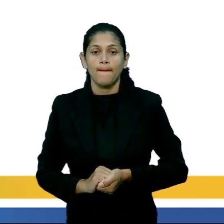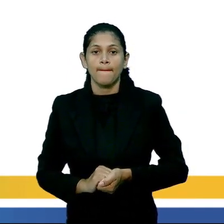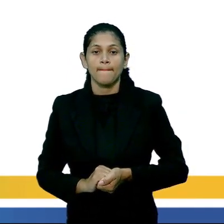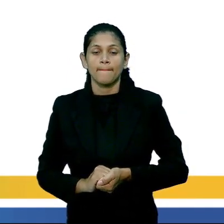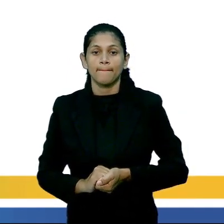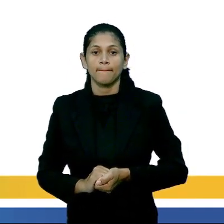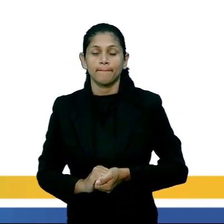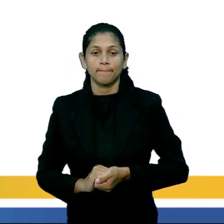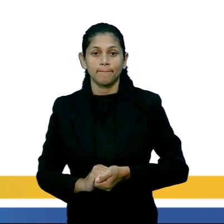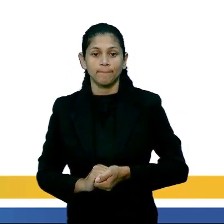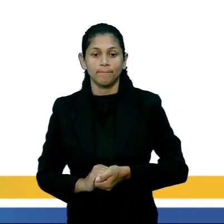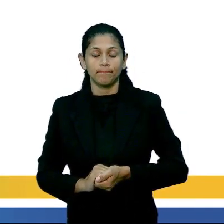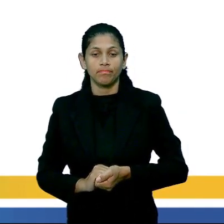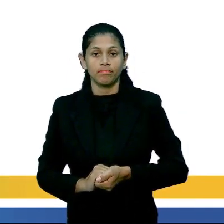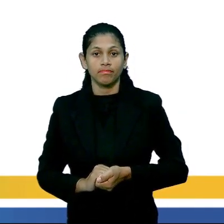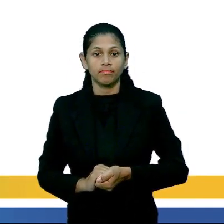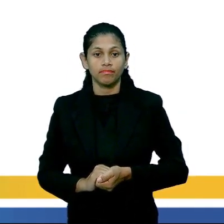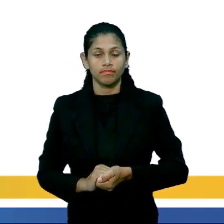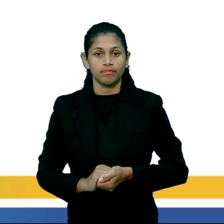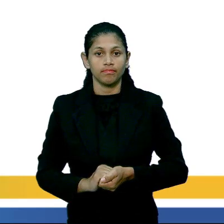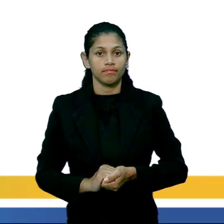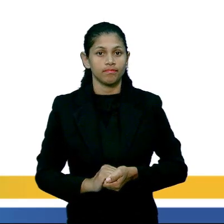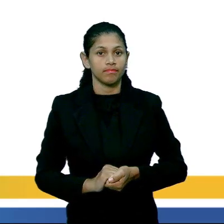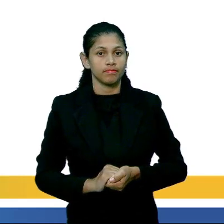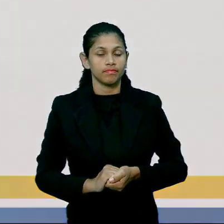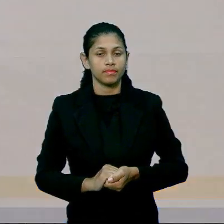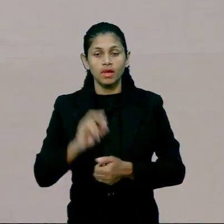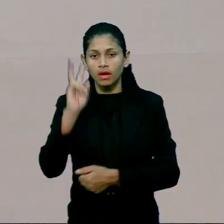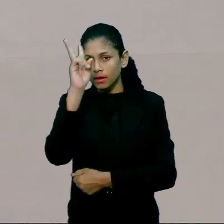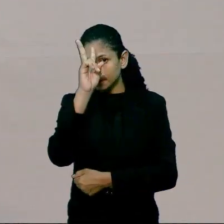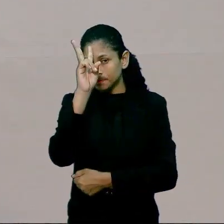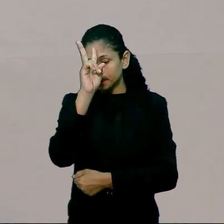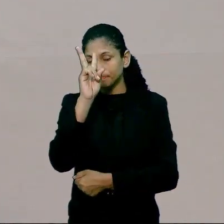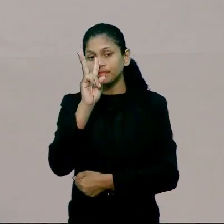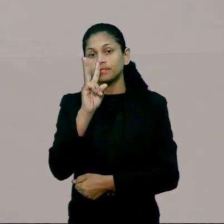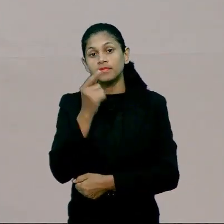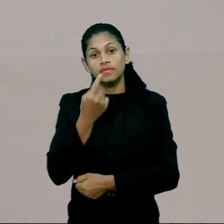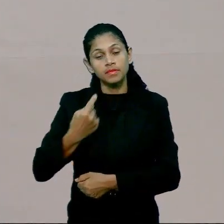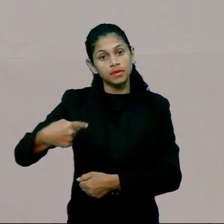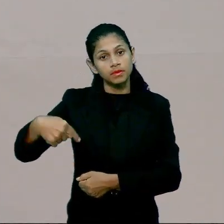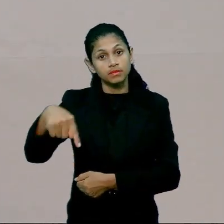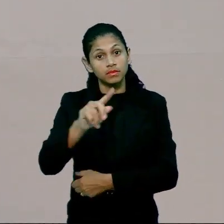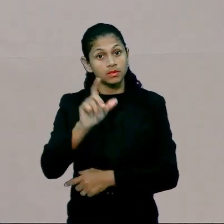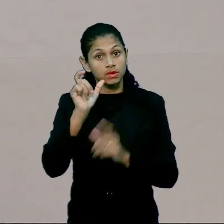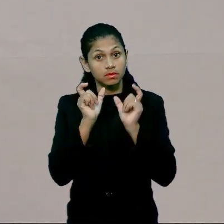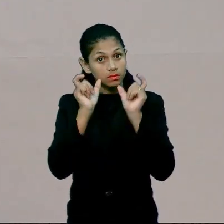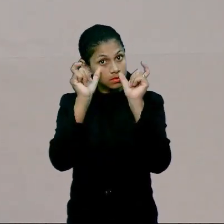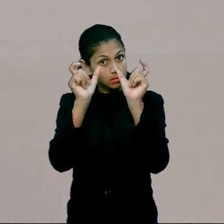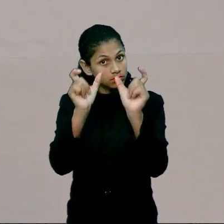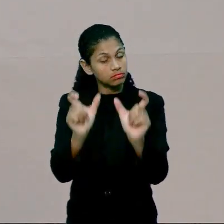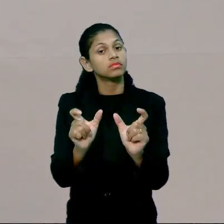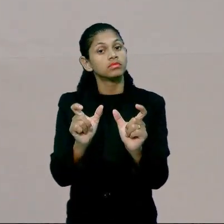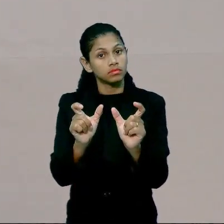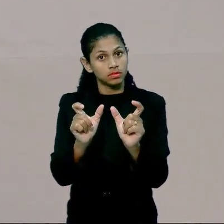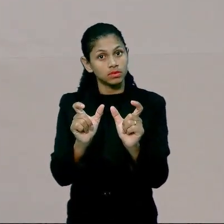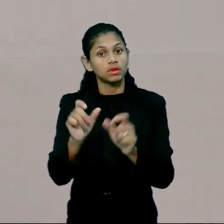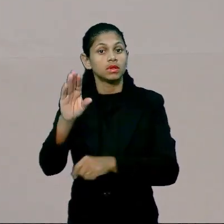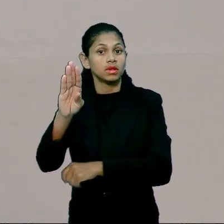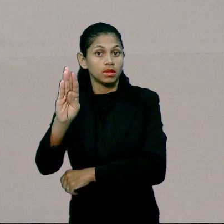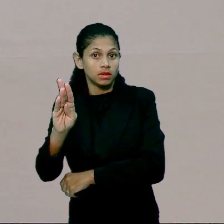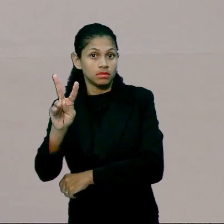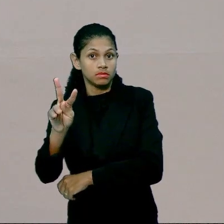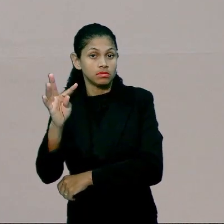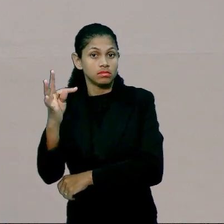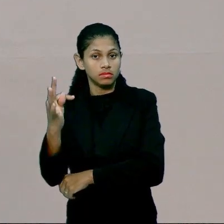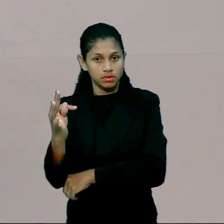alternativas, vamos ver qual se encaixa na nossa questão. Lembrando que vocês vão se atentar às expressões but